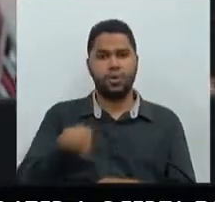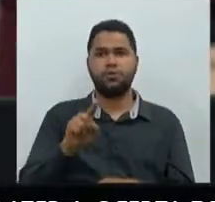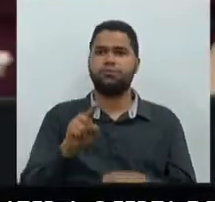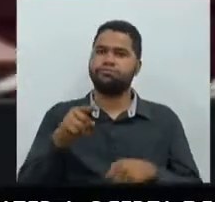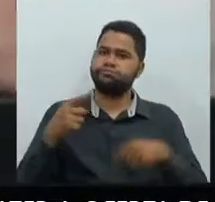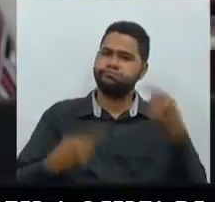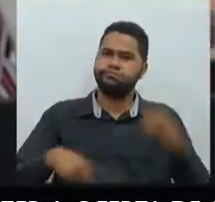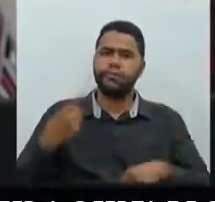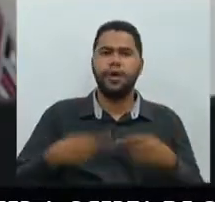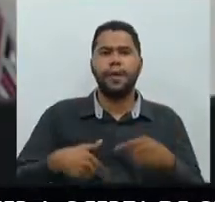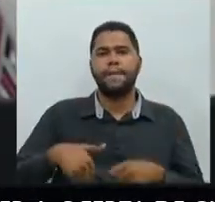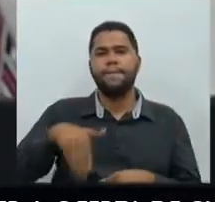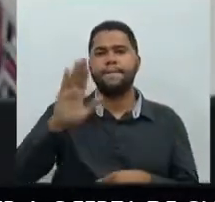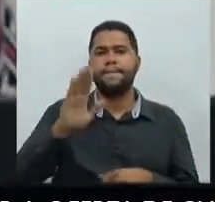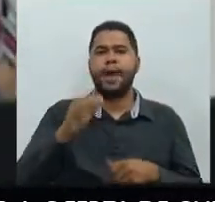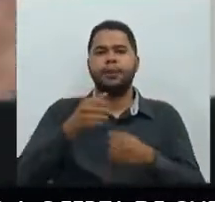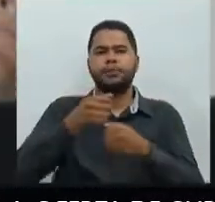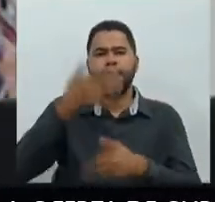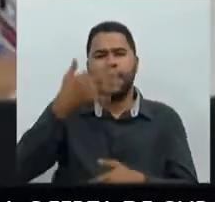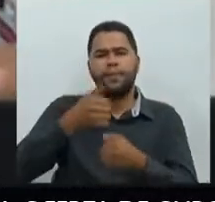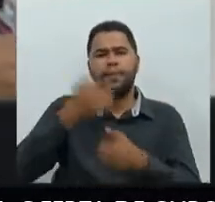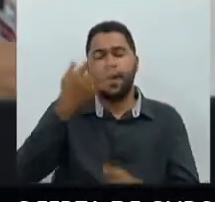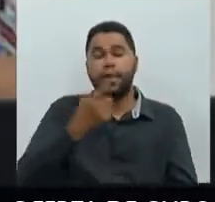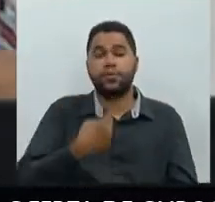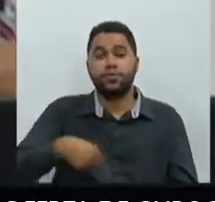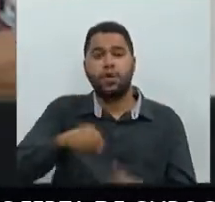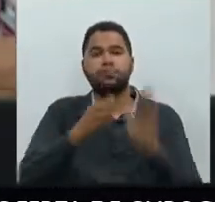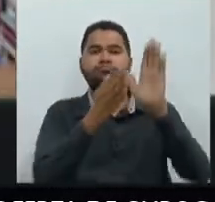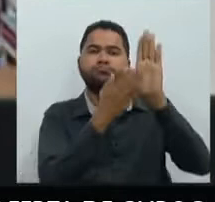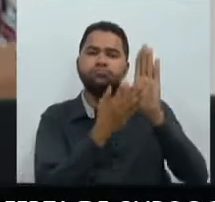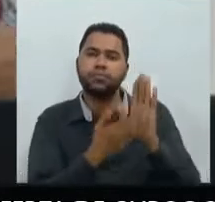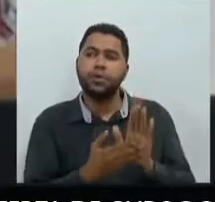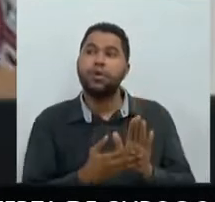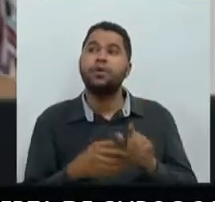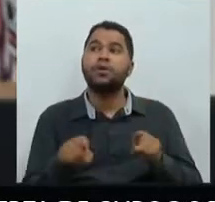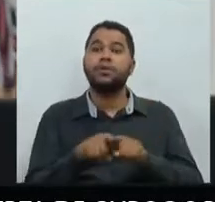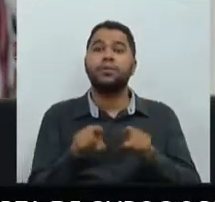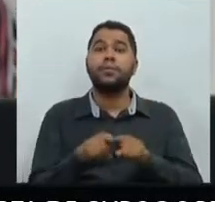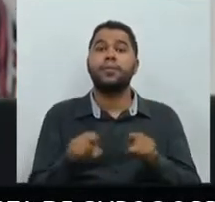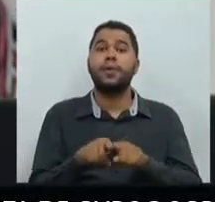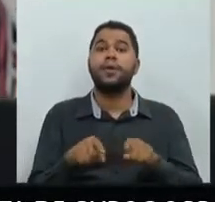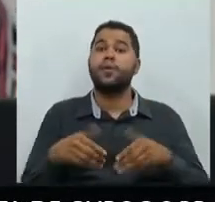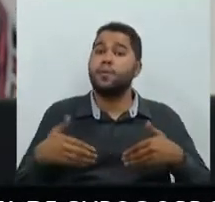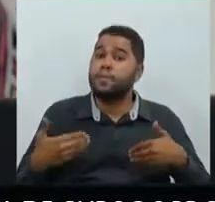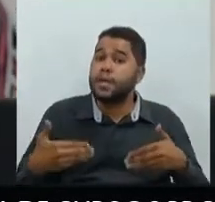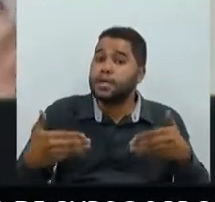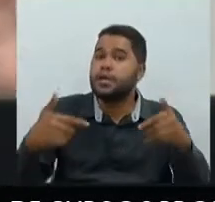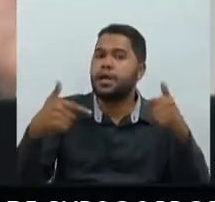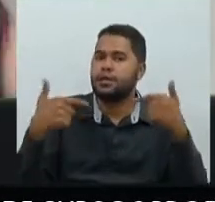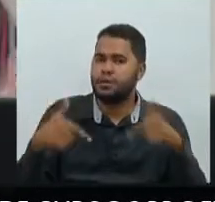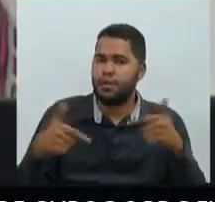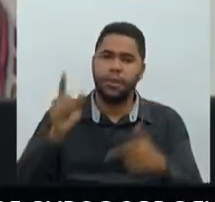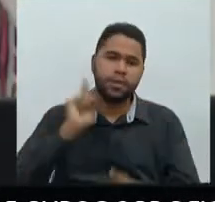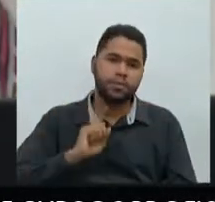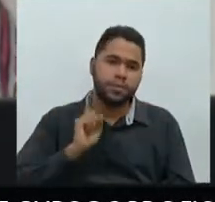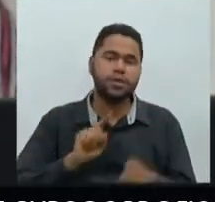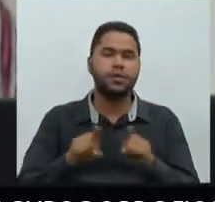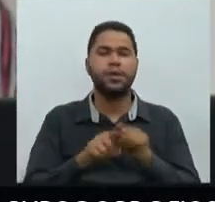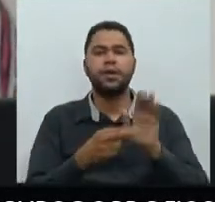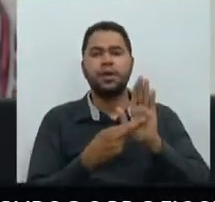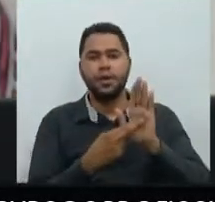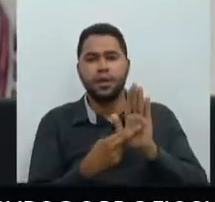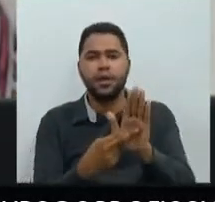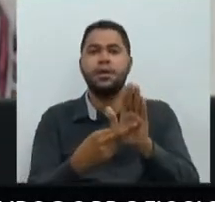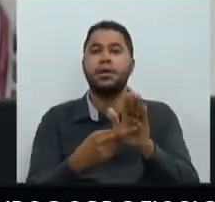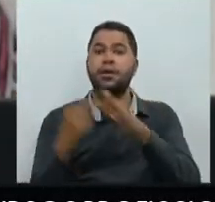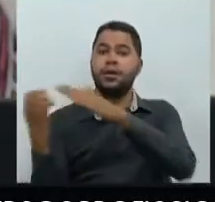mais especificamente com esses dados, nós vamos trazer representantes do Ministério do Trabalho em Minas Gerais, nós vamos trazer representatividade